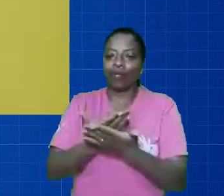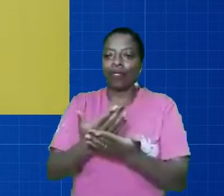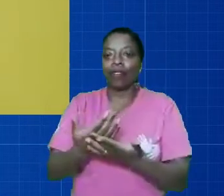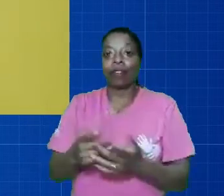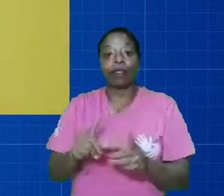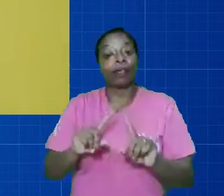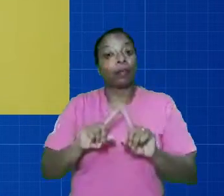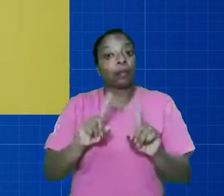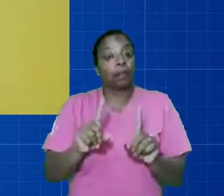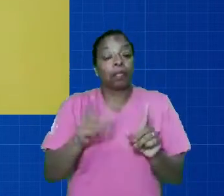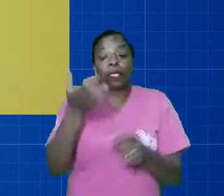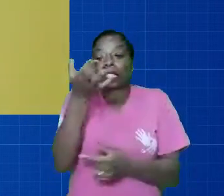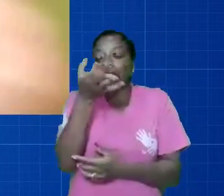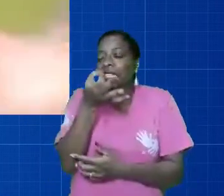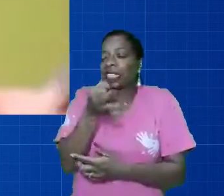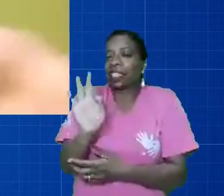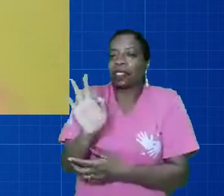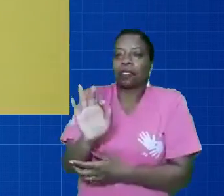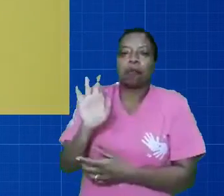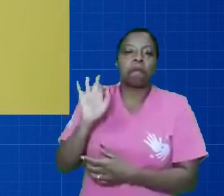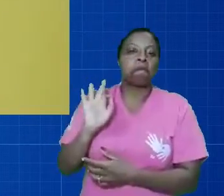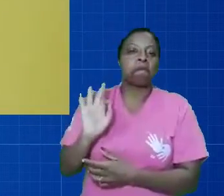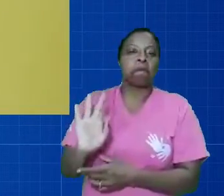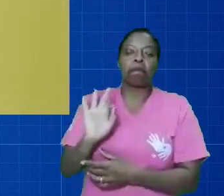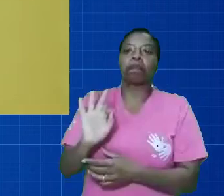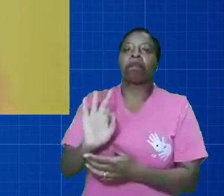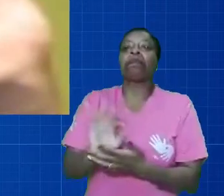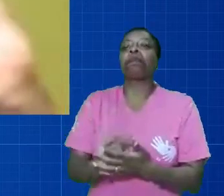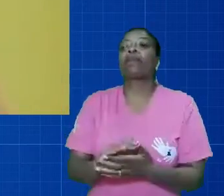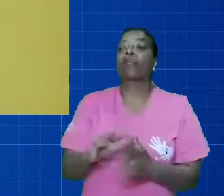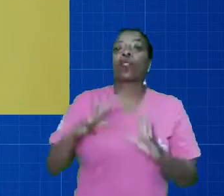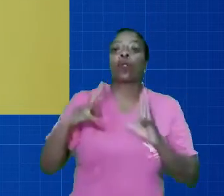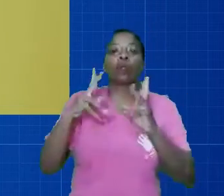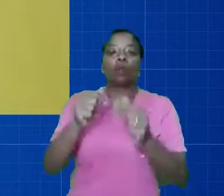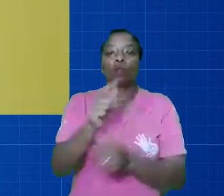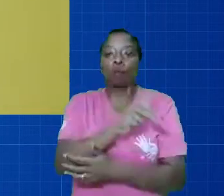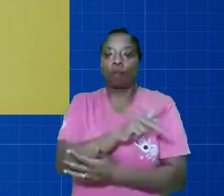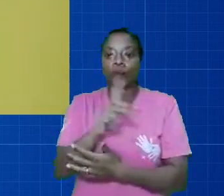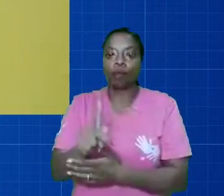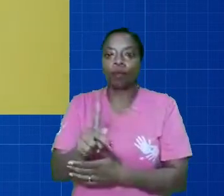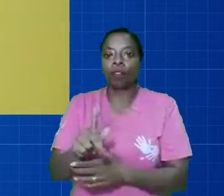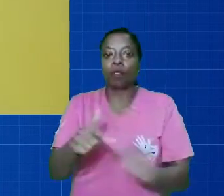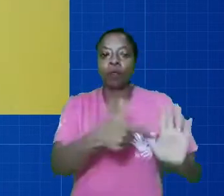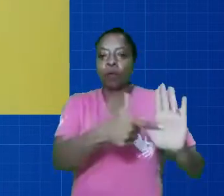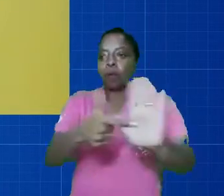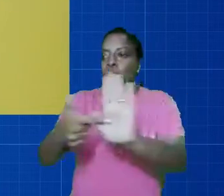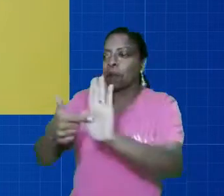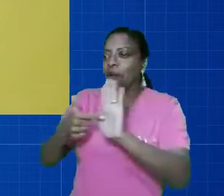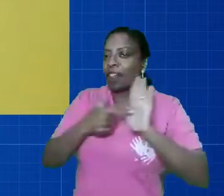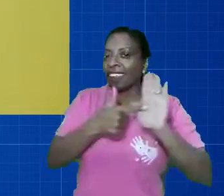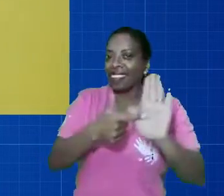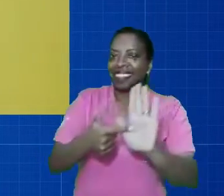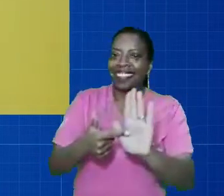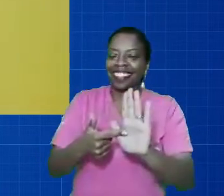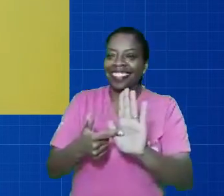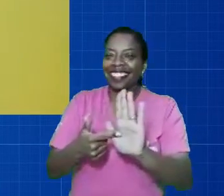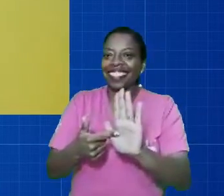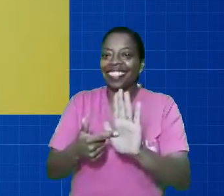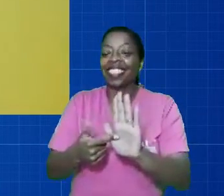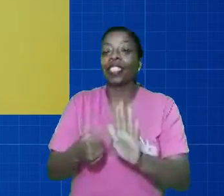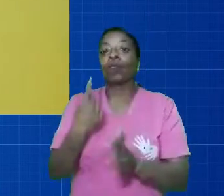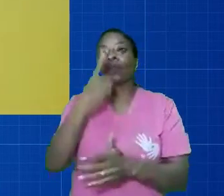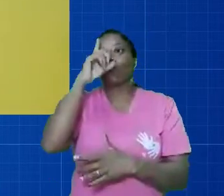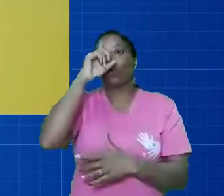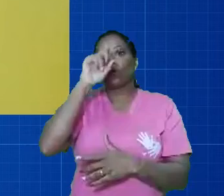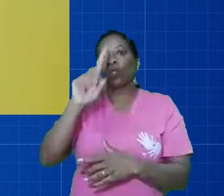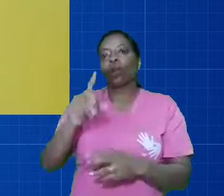projeto, deu tão certo, as RMDs fizeram propaganda entre elas. E chegou um dia numa reunião, elas